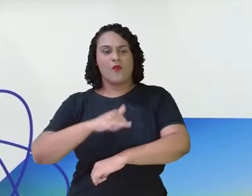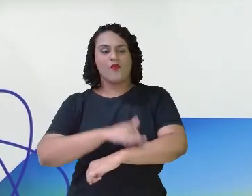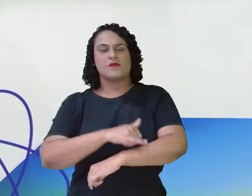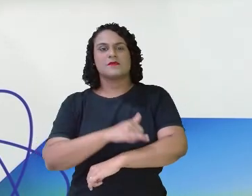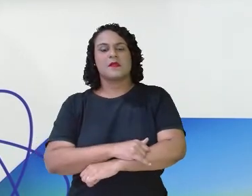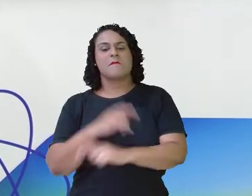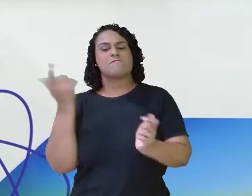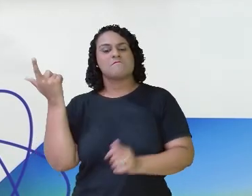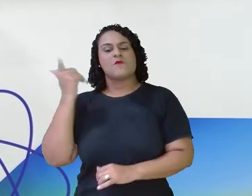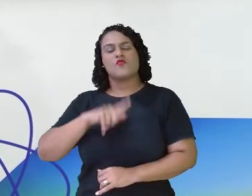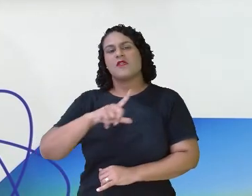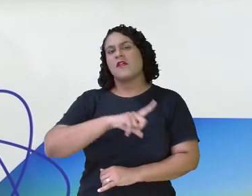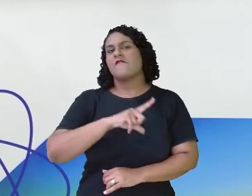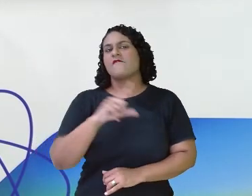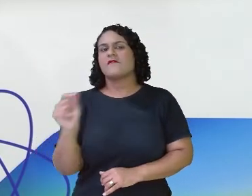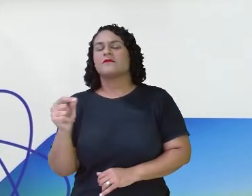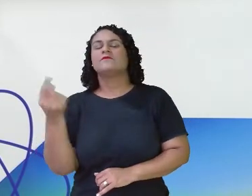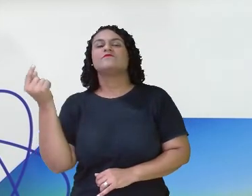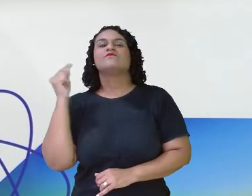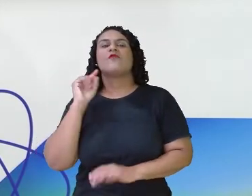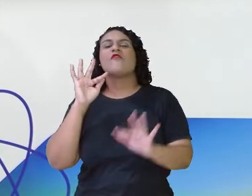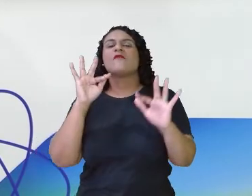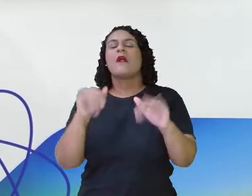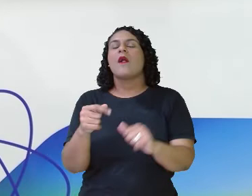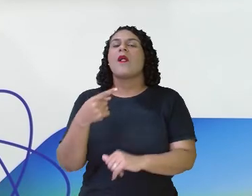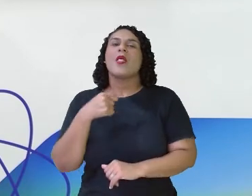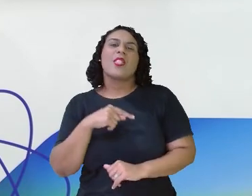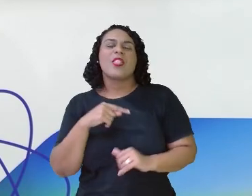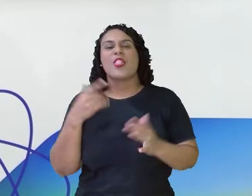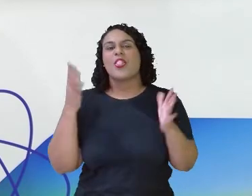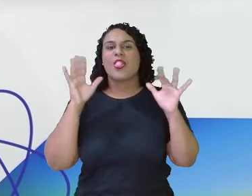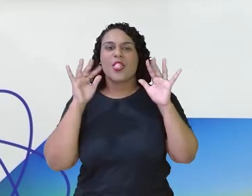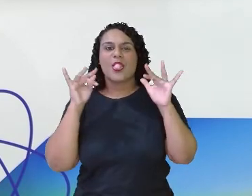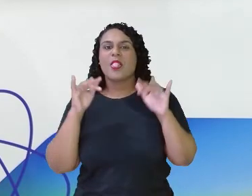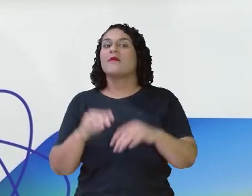o sapo mostrar a língua para dizer, vocês estão se achando